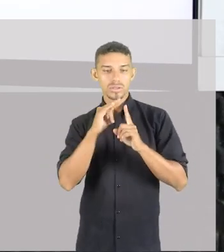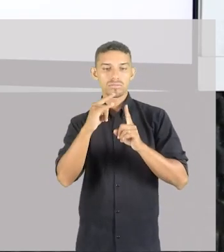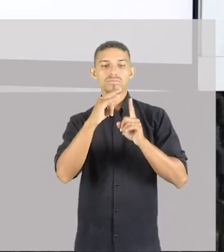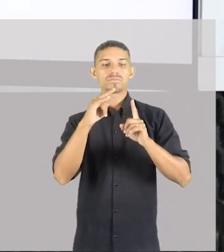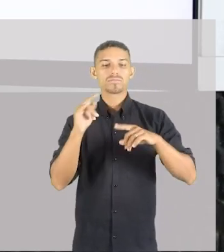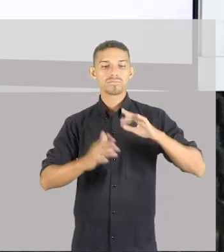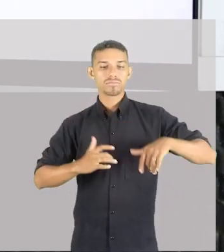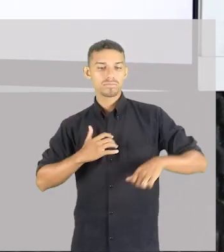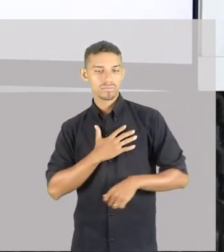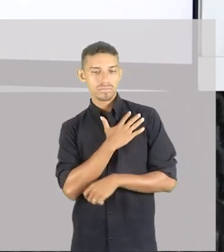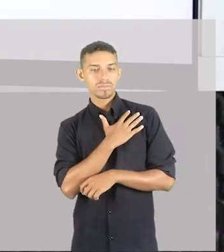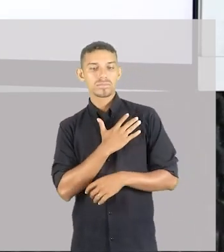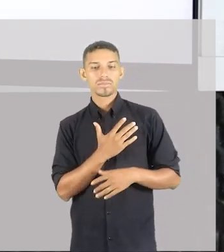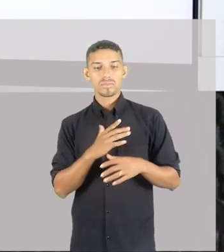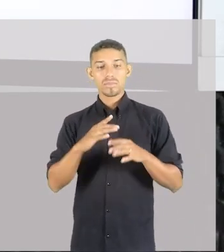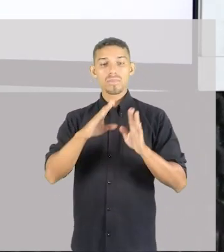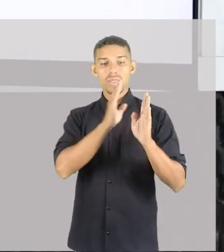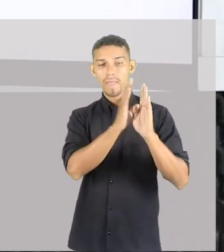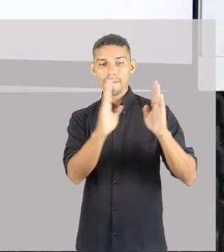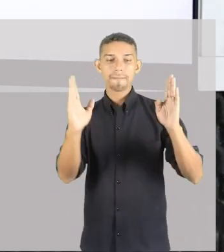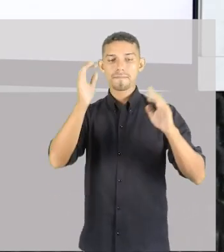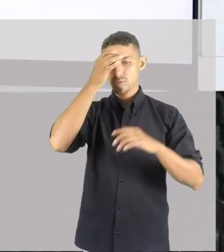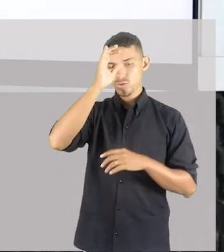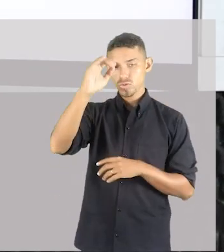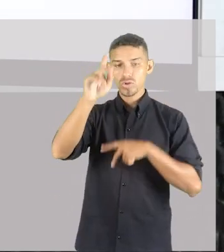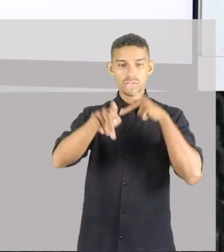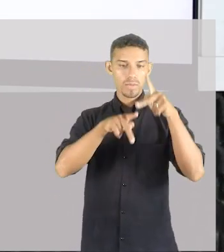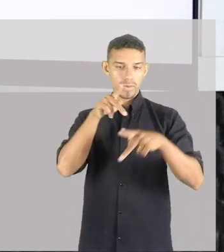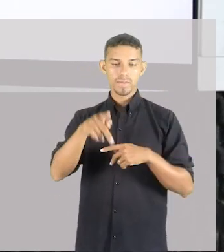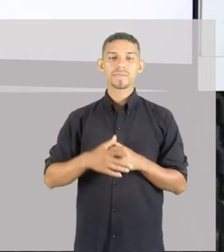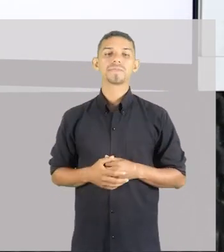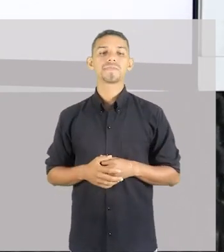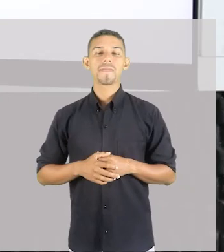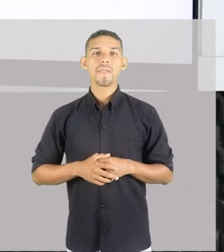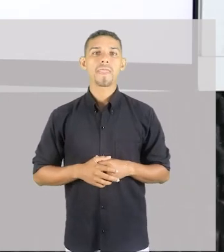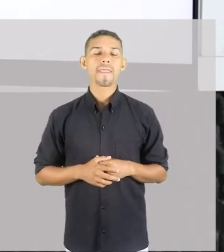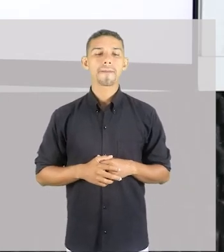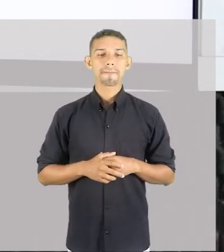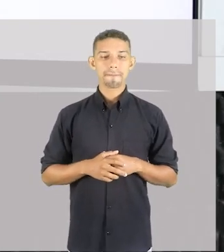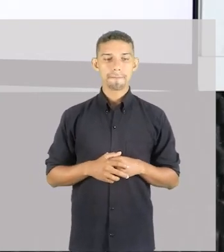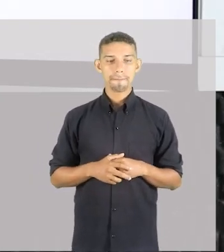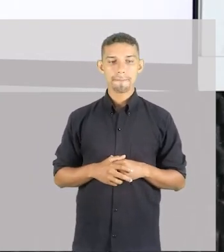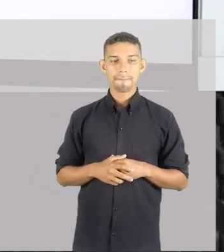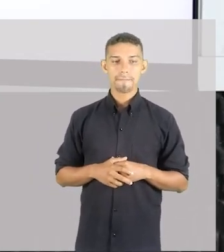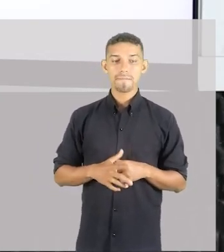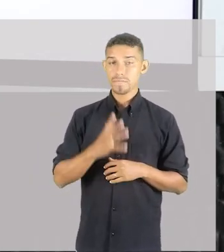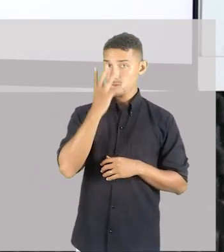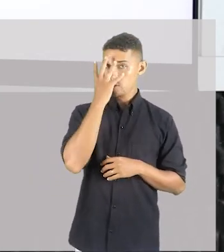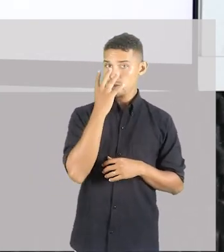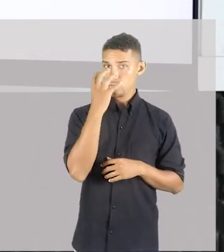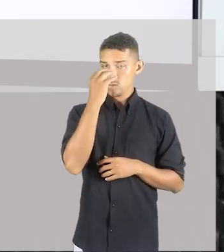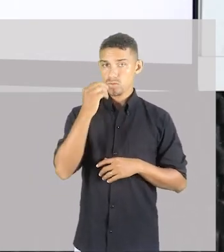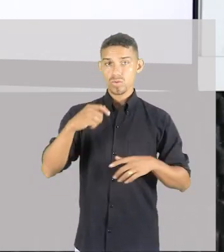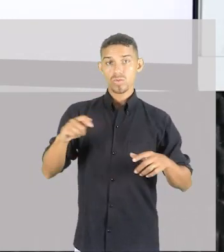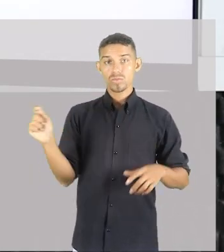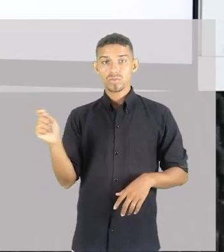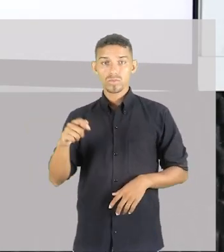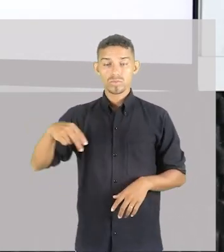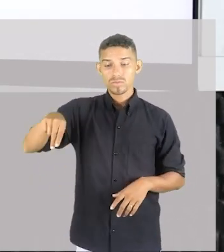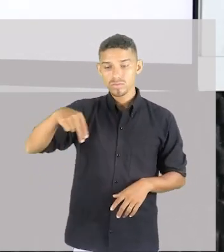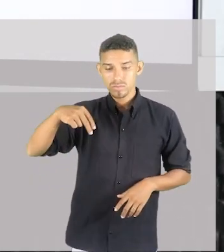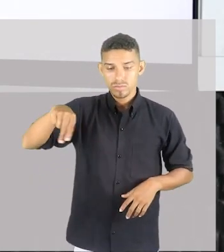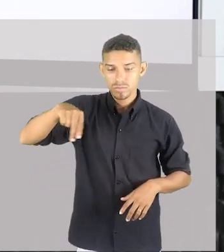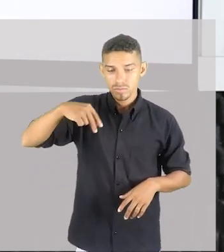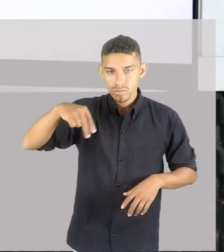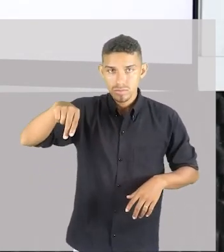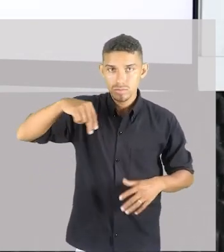exposições temporárias com a biblioteca sobre cultura popular. Esse aqui é o Cazumba, né, do Bumba Boi,